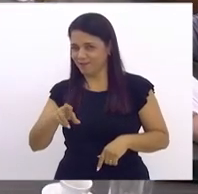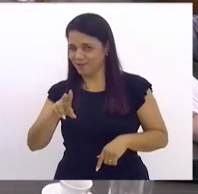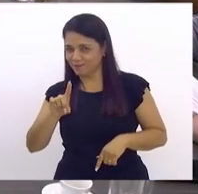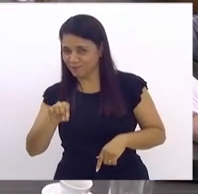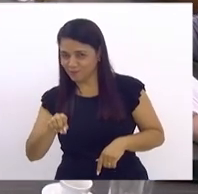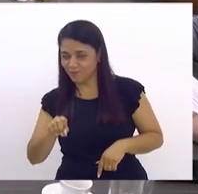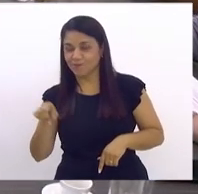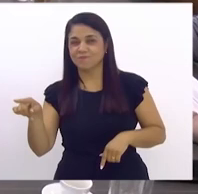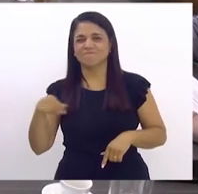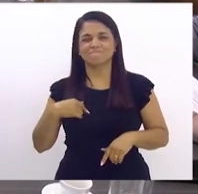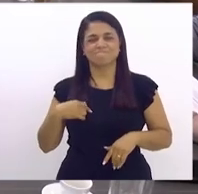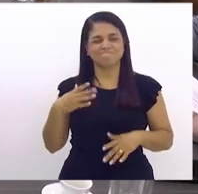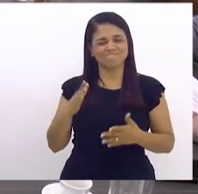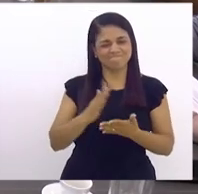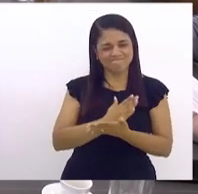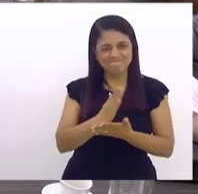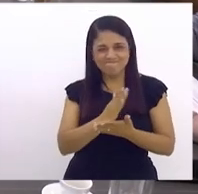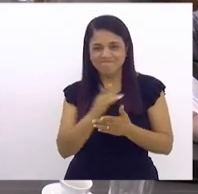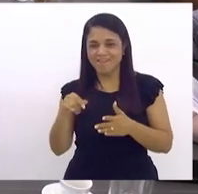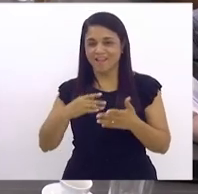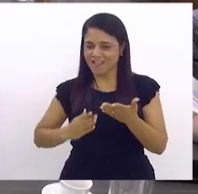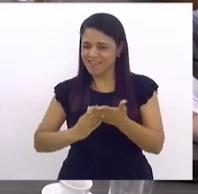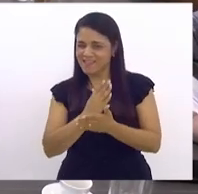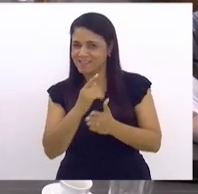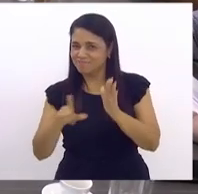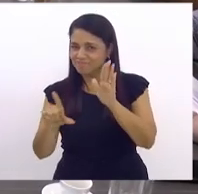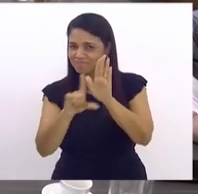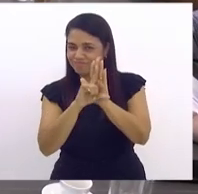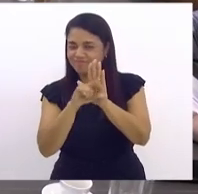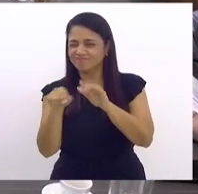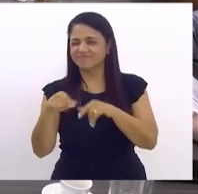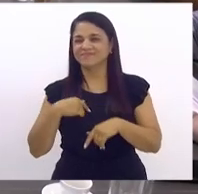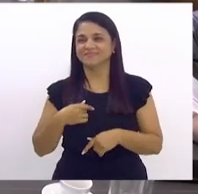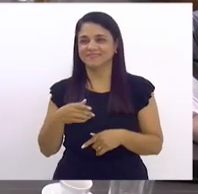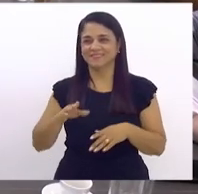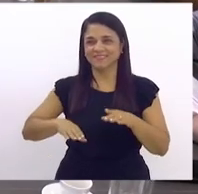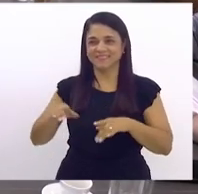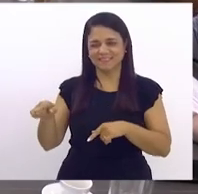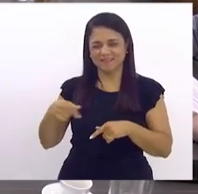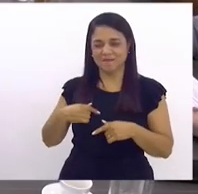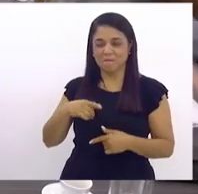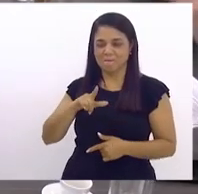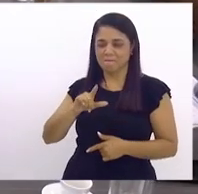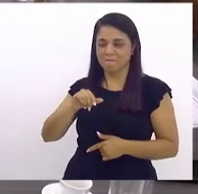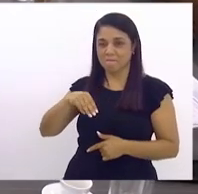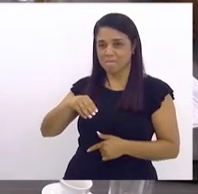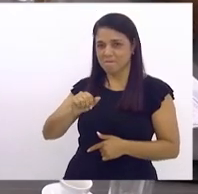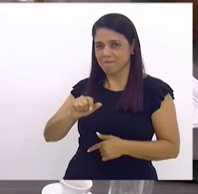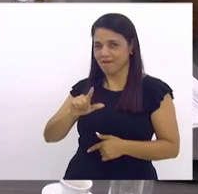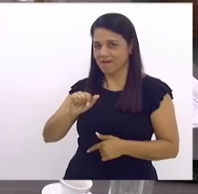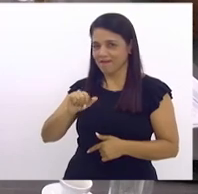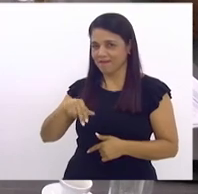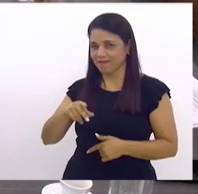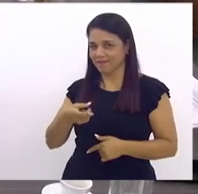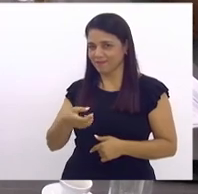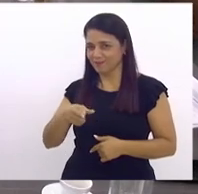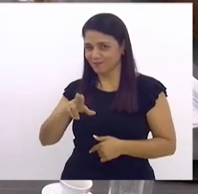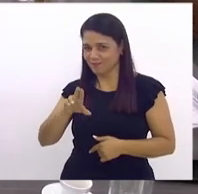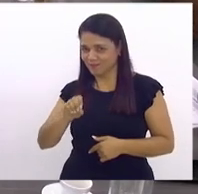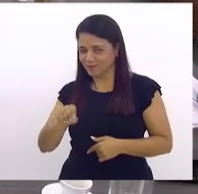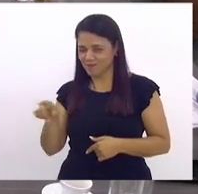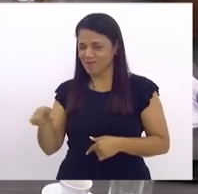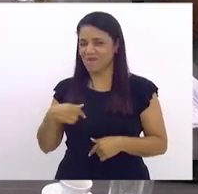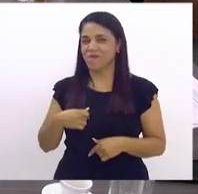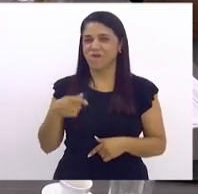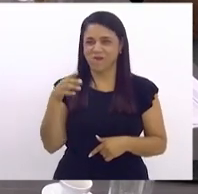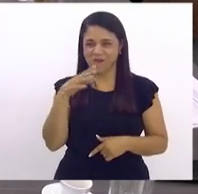CCJ, aprova e sai a lei dele. Fez no racismo, fez em outros. Habilidoso. Não sou tão esperto quanto os colegas de Nova Iguaçu, não